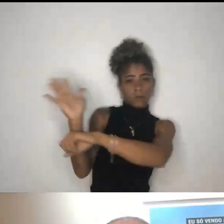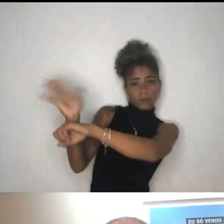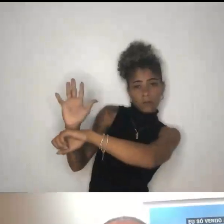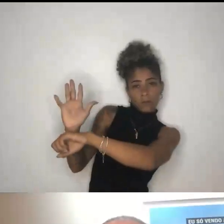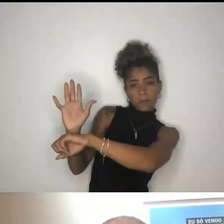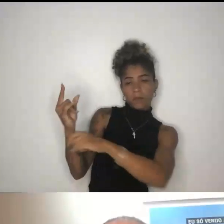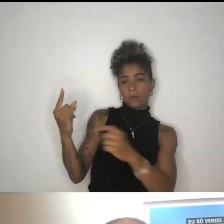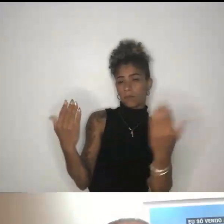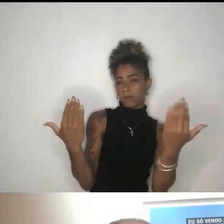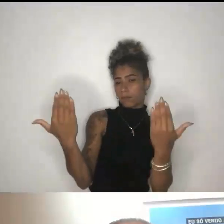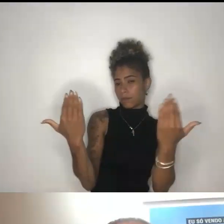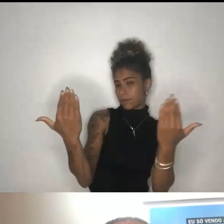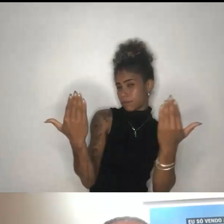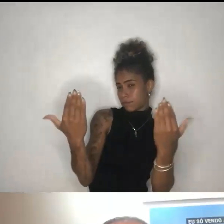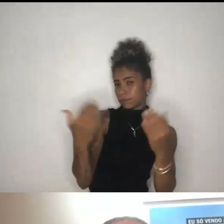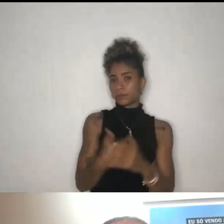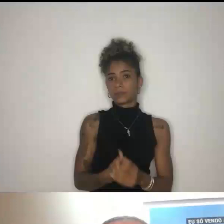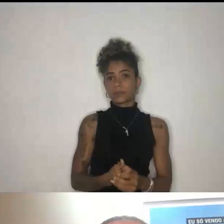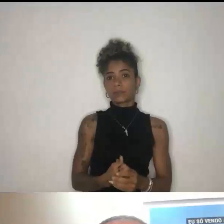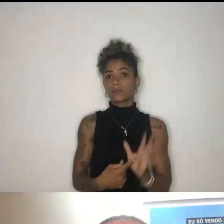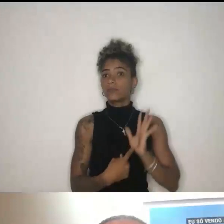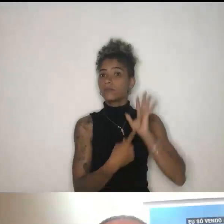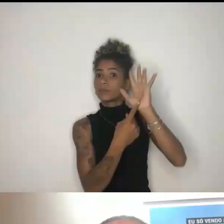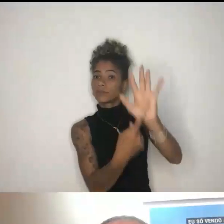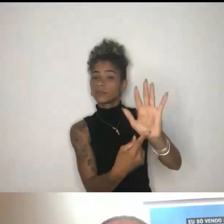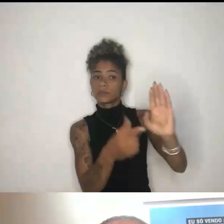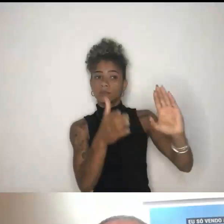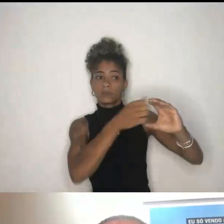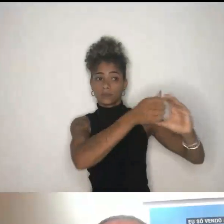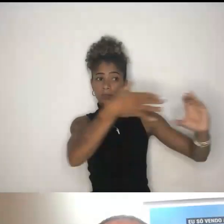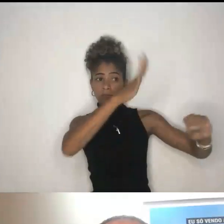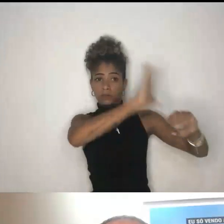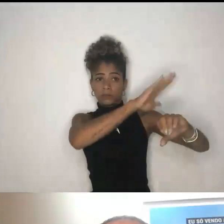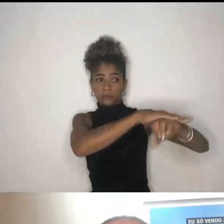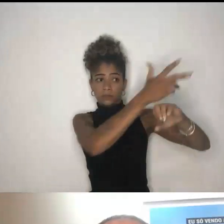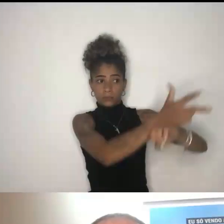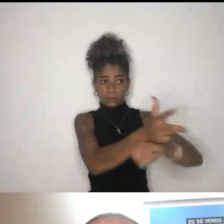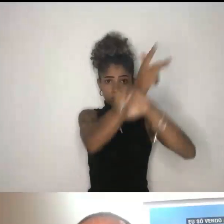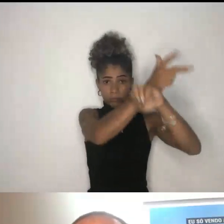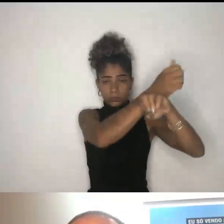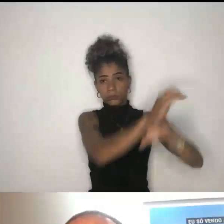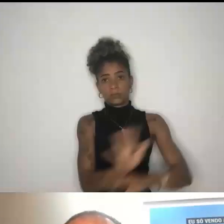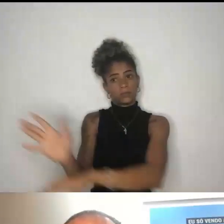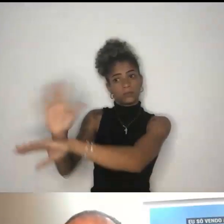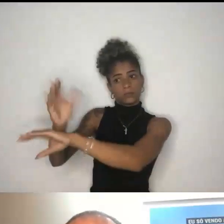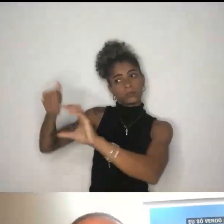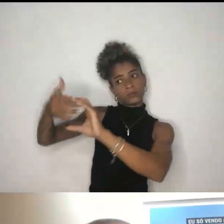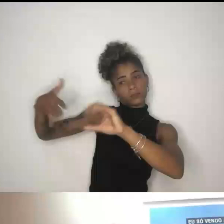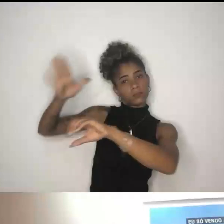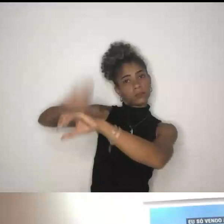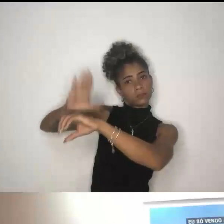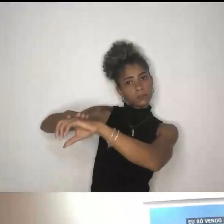um contraponto ela trazendo do cinema e aí você falou um pouco sobre isso agora pouco e